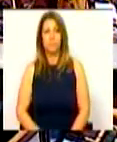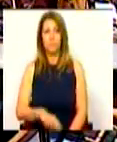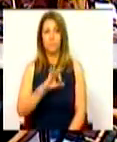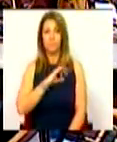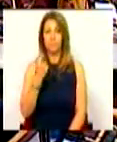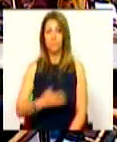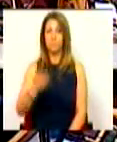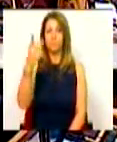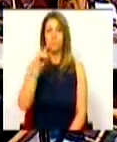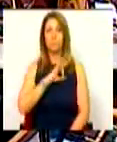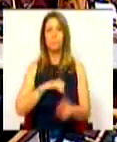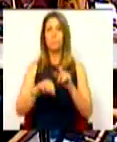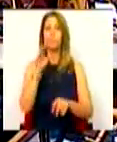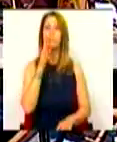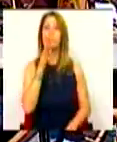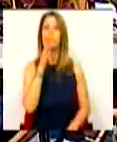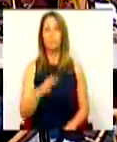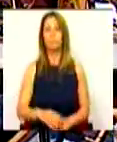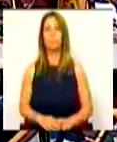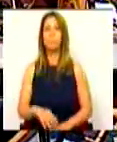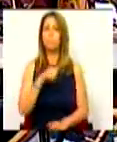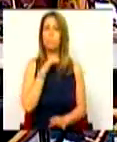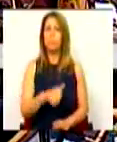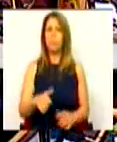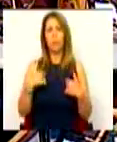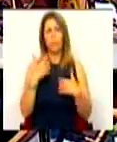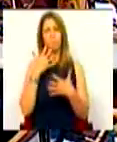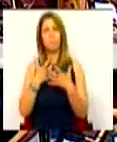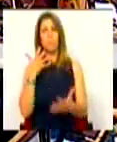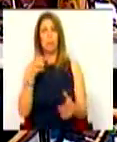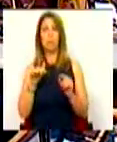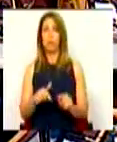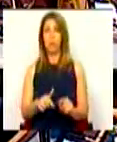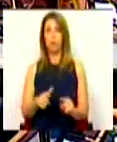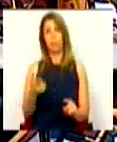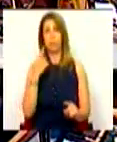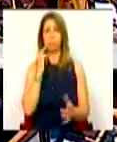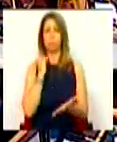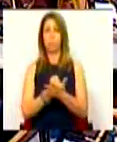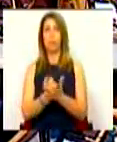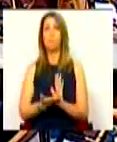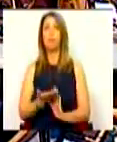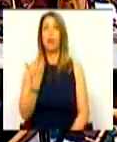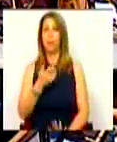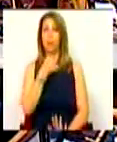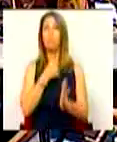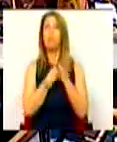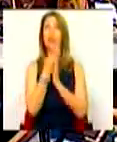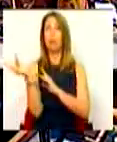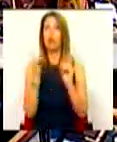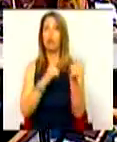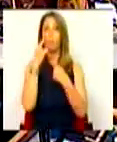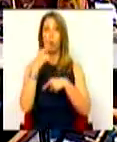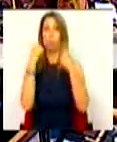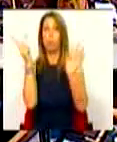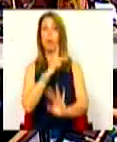Senhor Presidente, senhores deputados, permitam-me que destaque que esta é a mais marcante medida no transporte público do século.